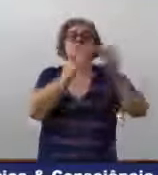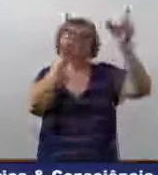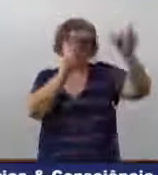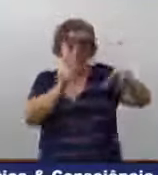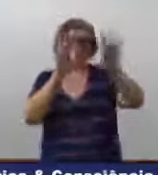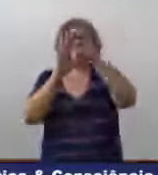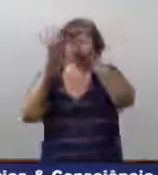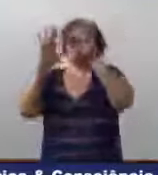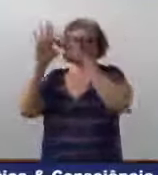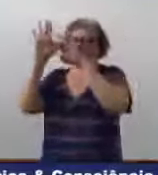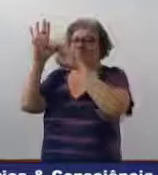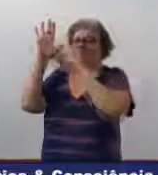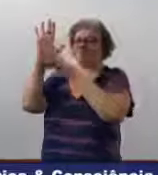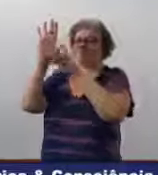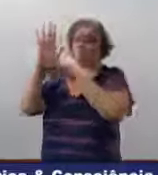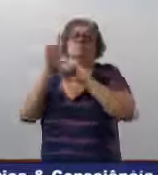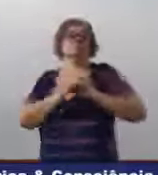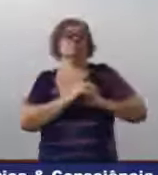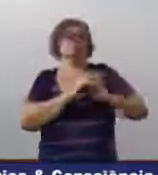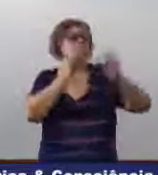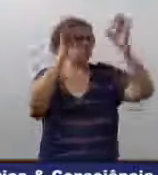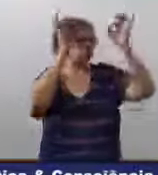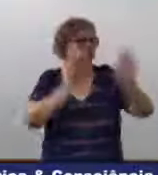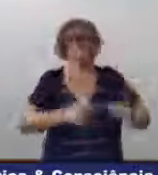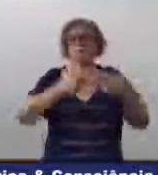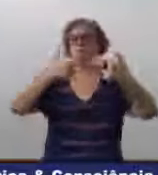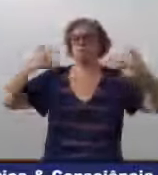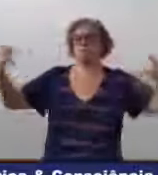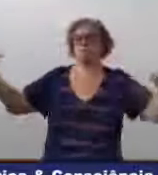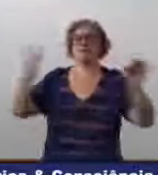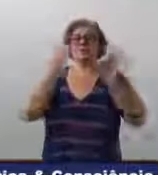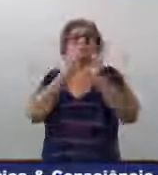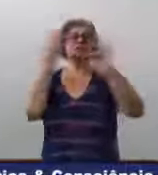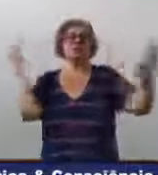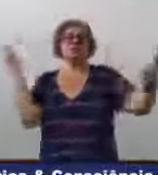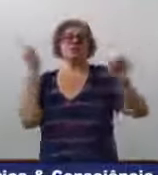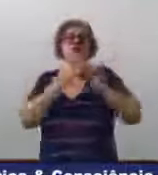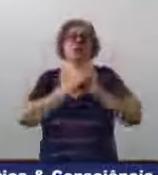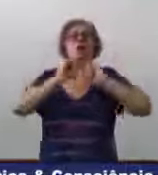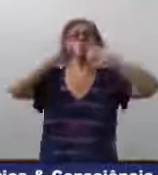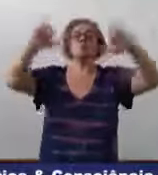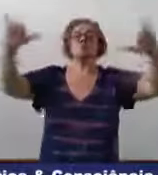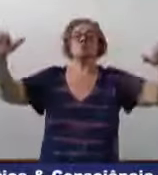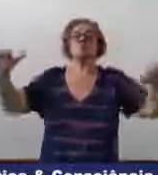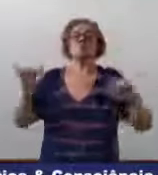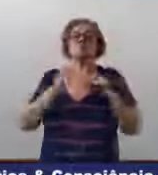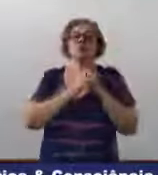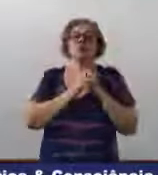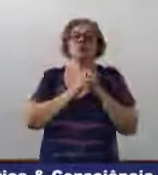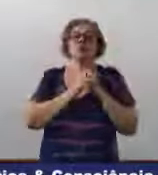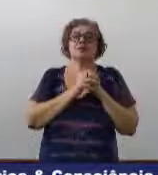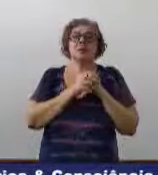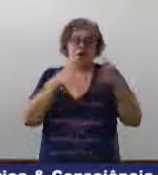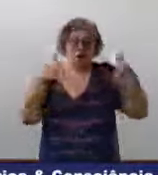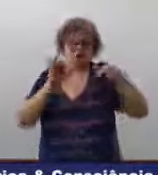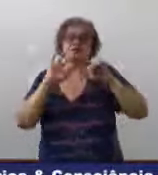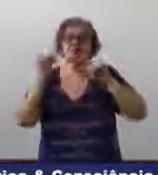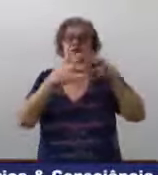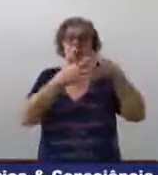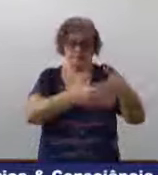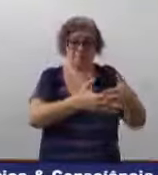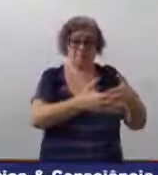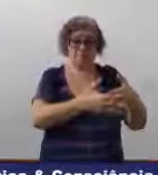de densidade relativa, o conceito de densidade absoluta, de massa específica, e pôde dizer ao rei com segurança se havia ou não